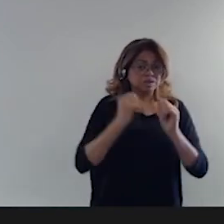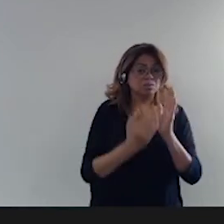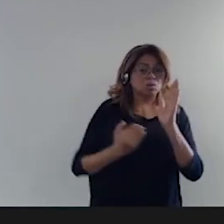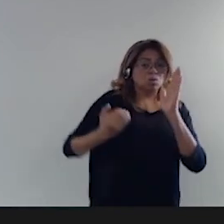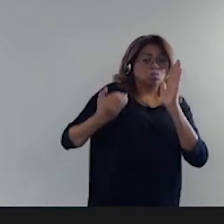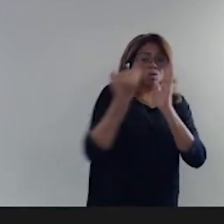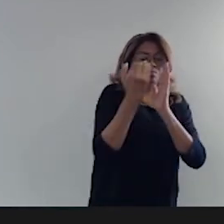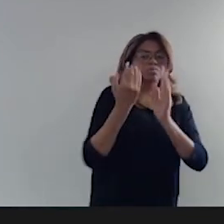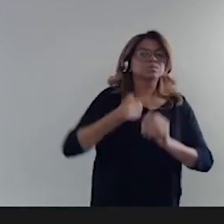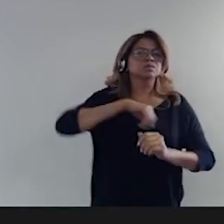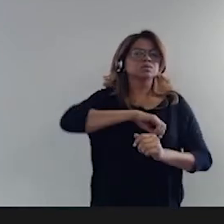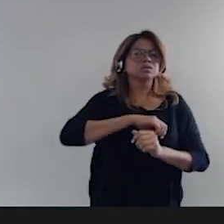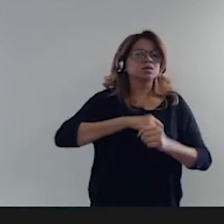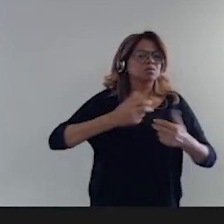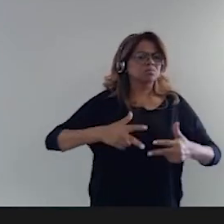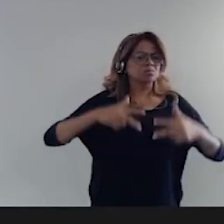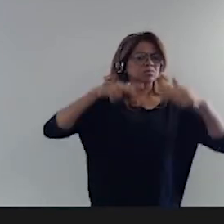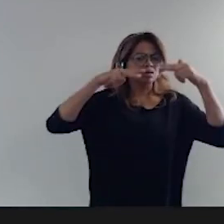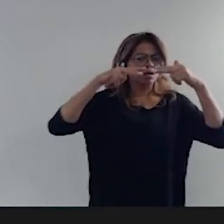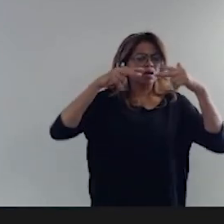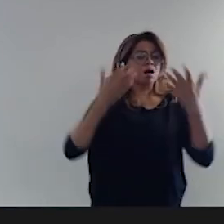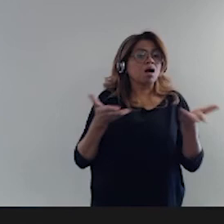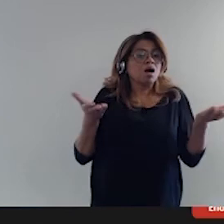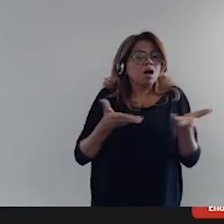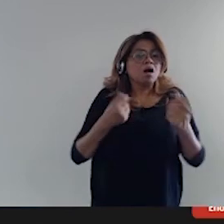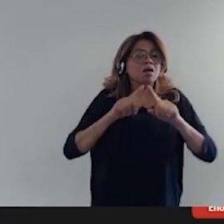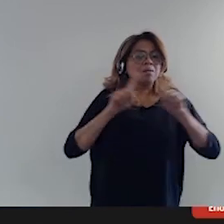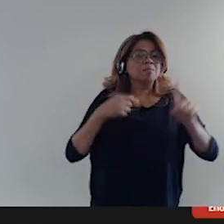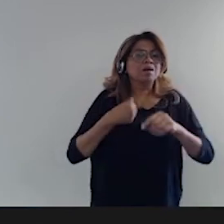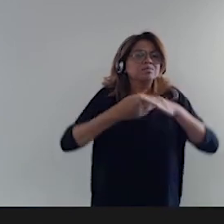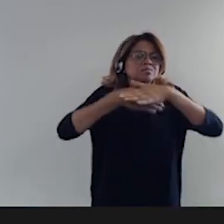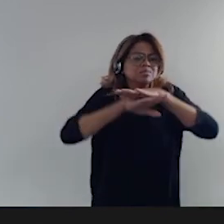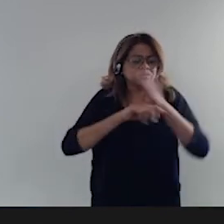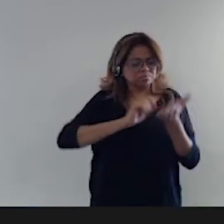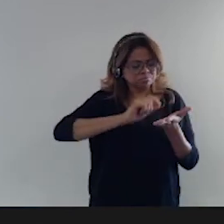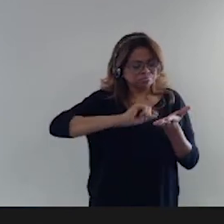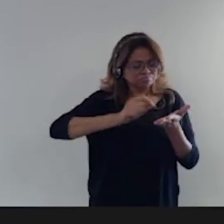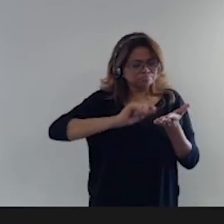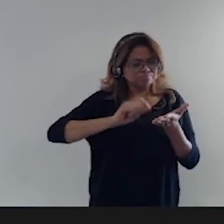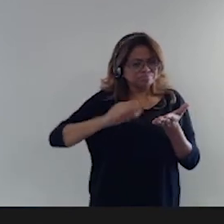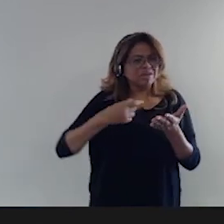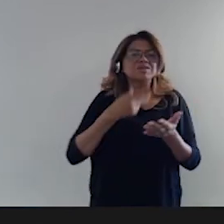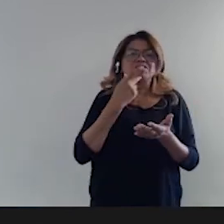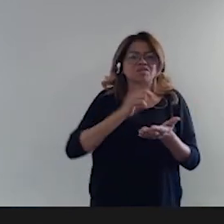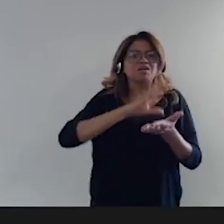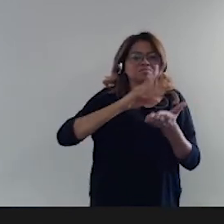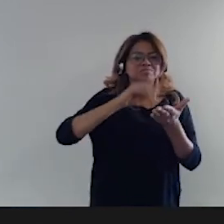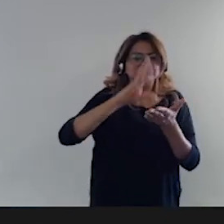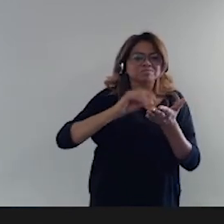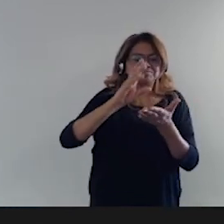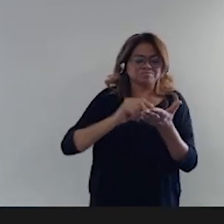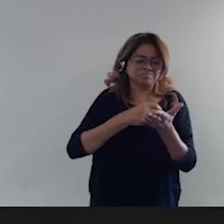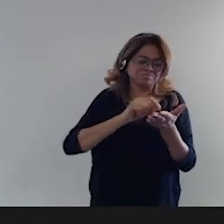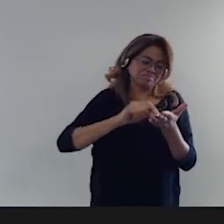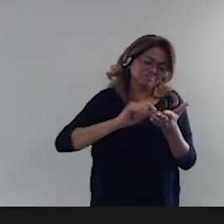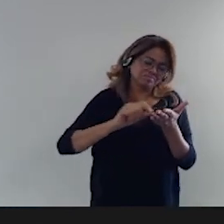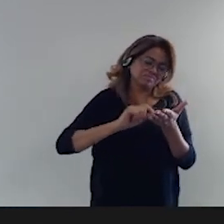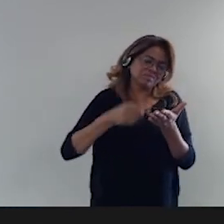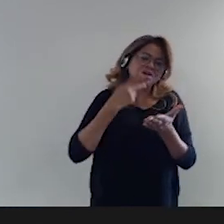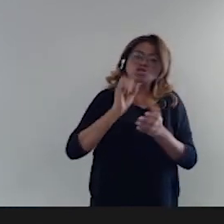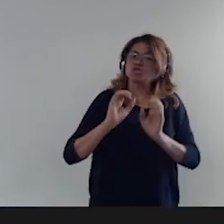estamos gravando, mas o meu costume de anotações, tomei nota absolutamente